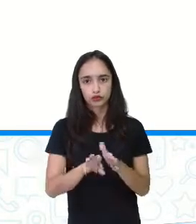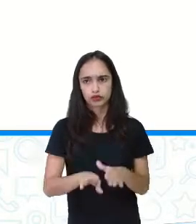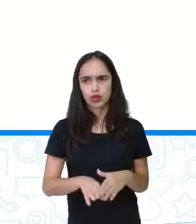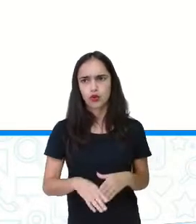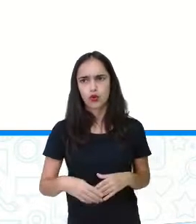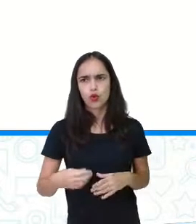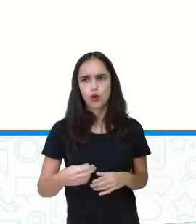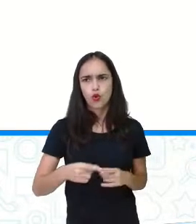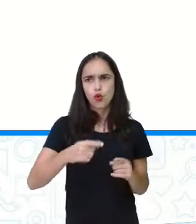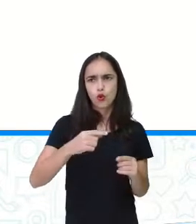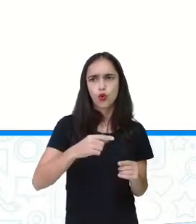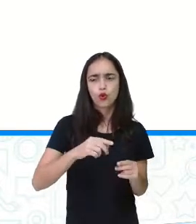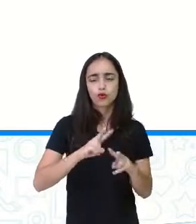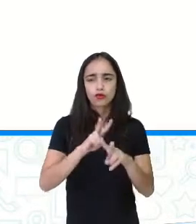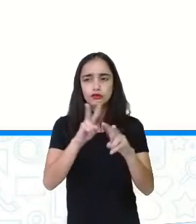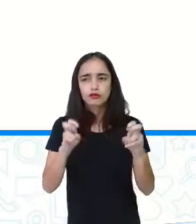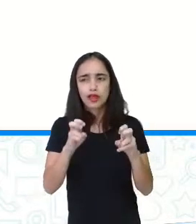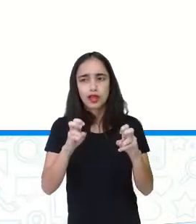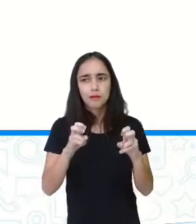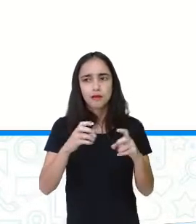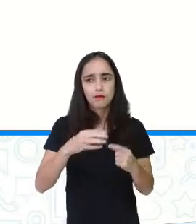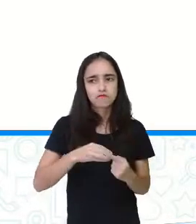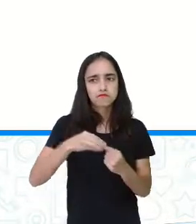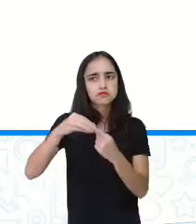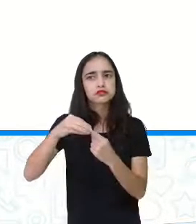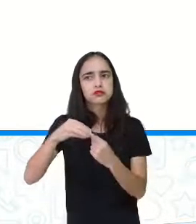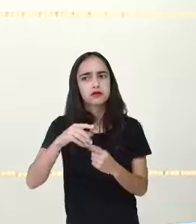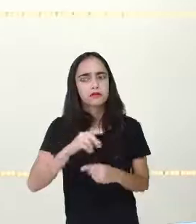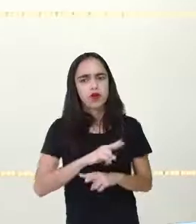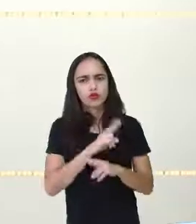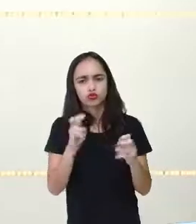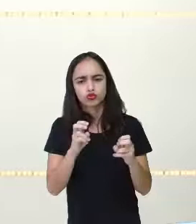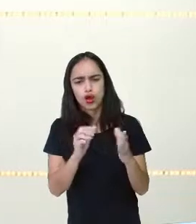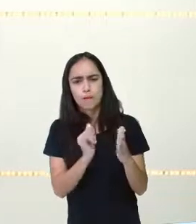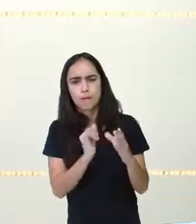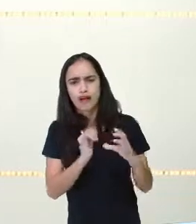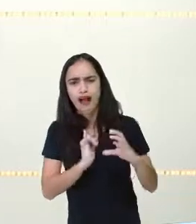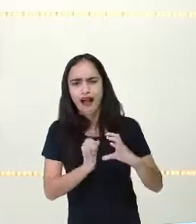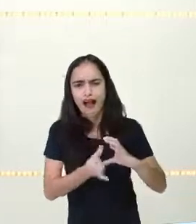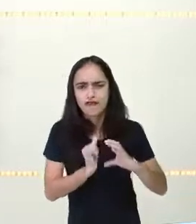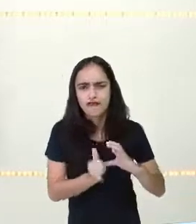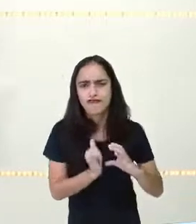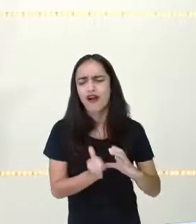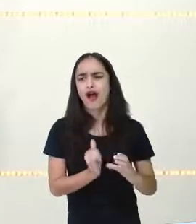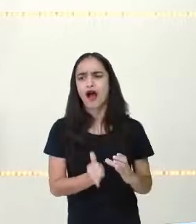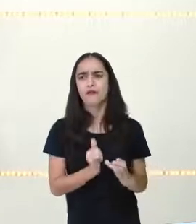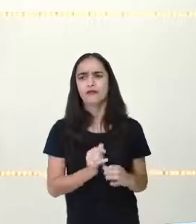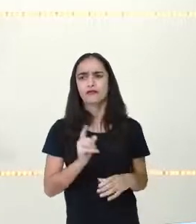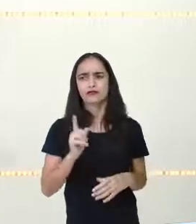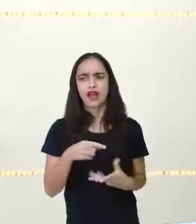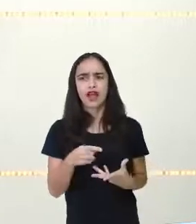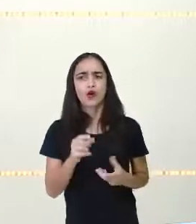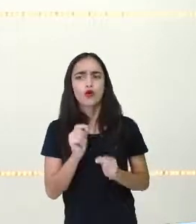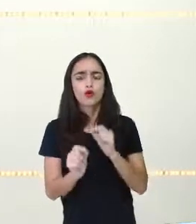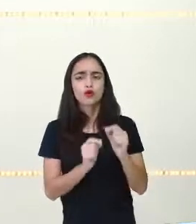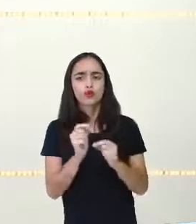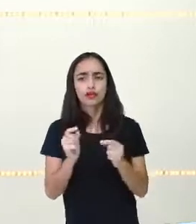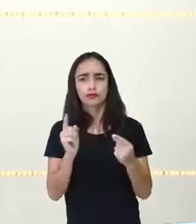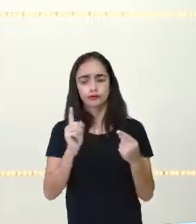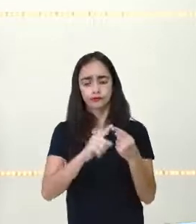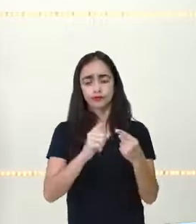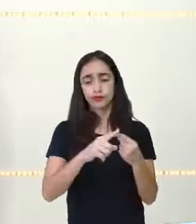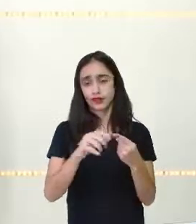em questão é Então a professora O que é fábula esse texto que a gente acabou de ler os animais falam pensam e que tem uma moral